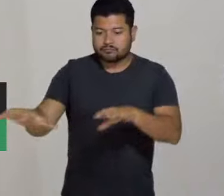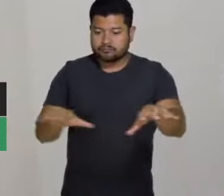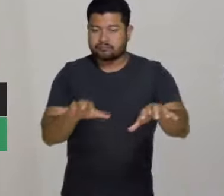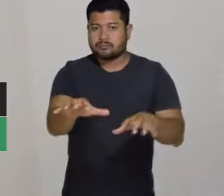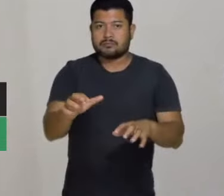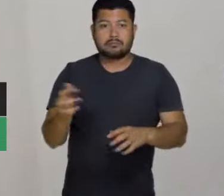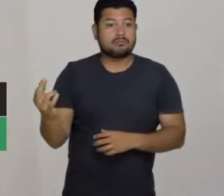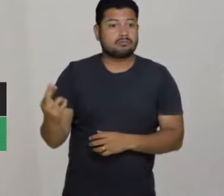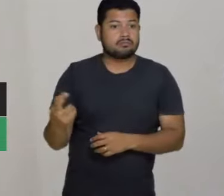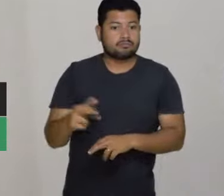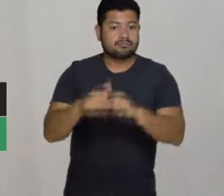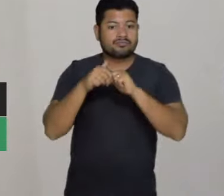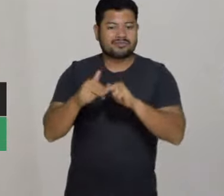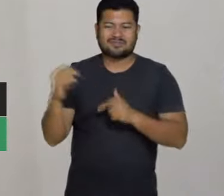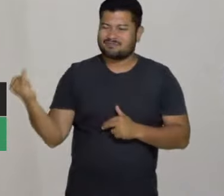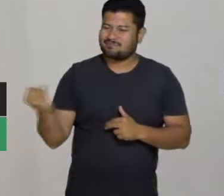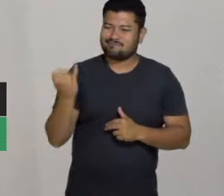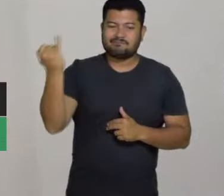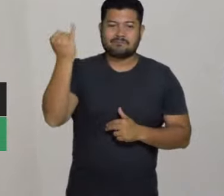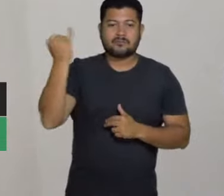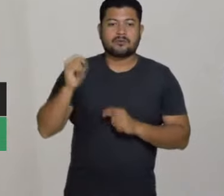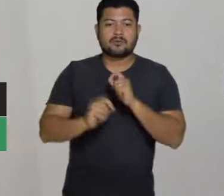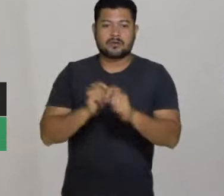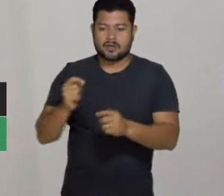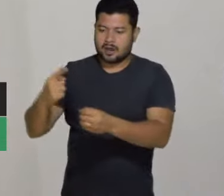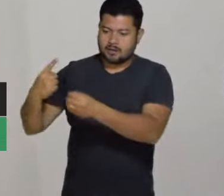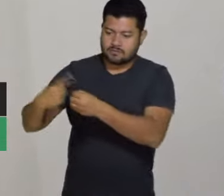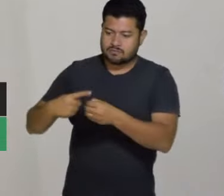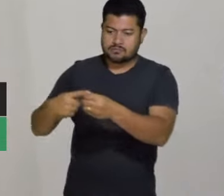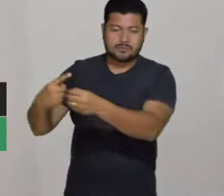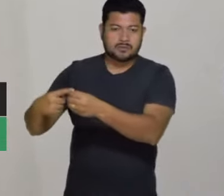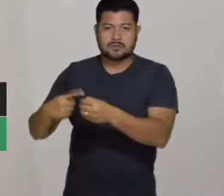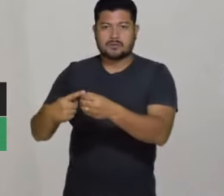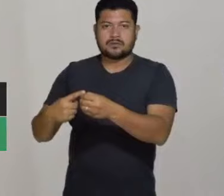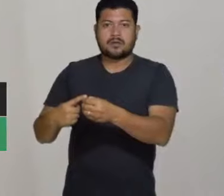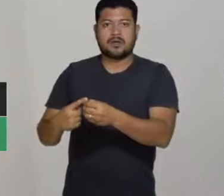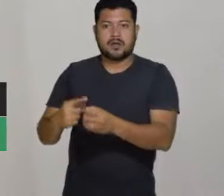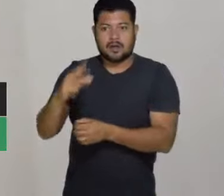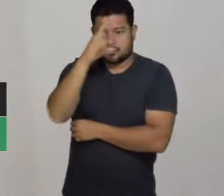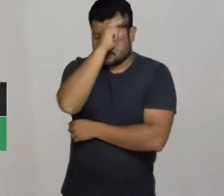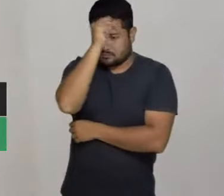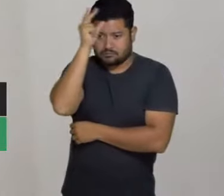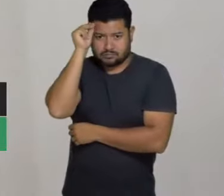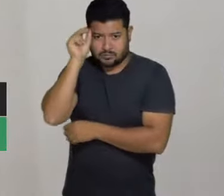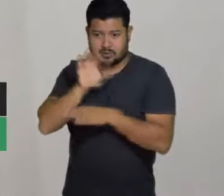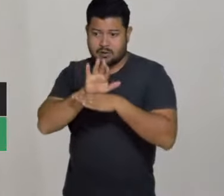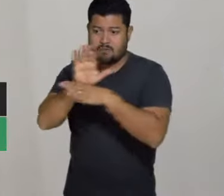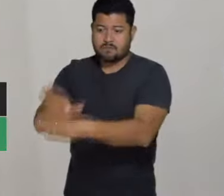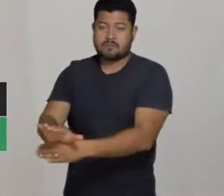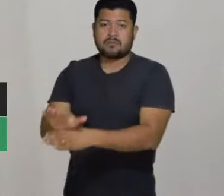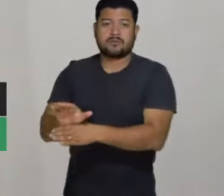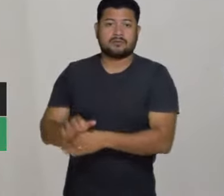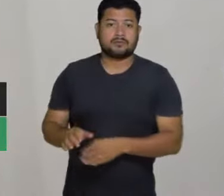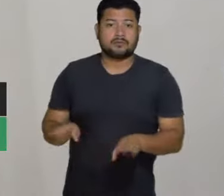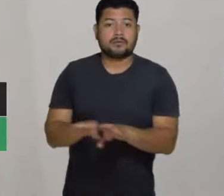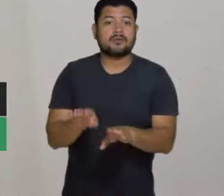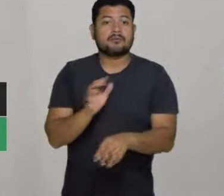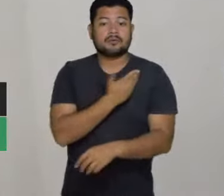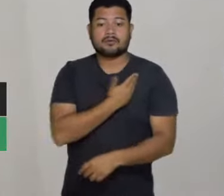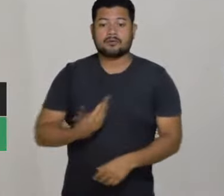a importância dos municípios, do estado, se envolver financeiramente com os patrocínios para que esse